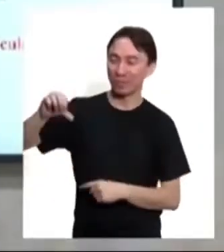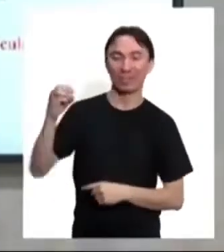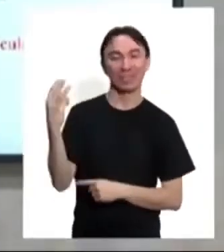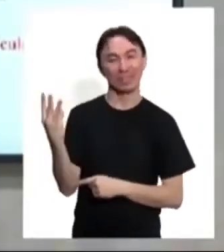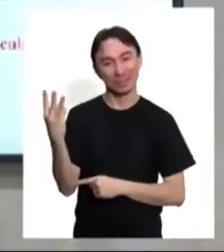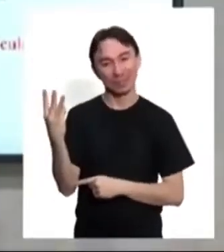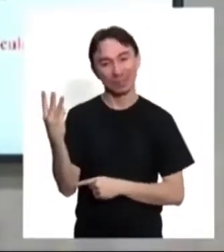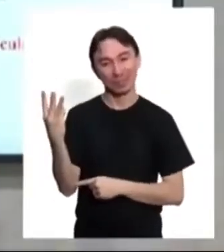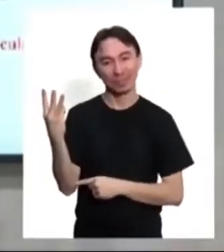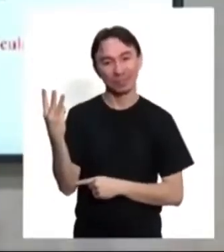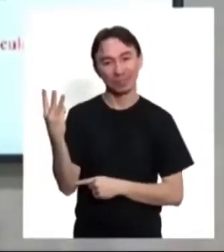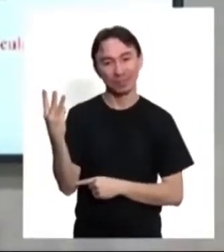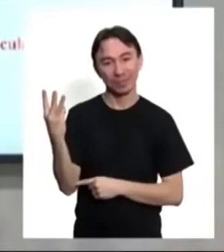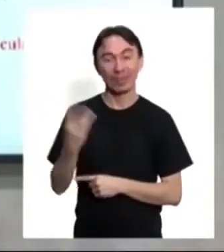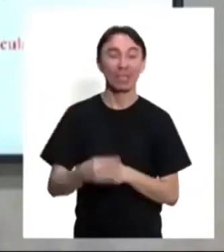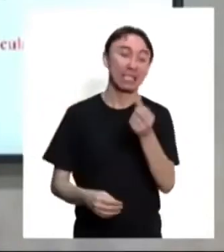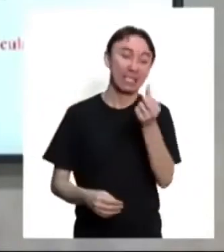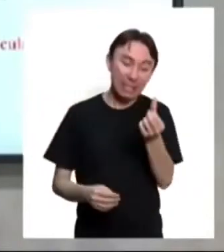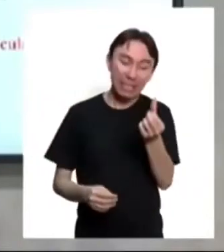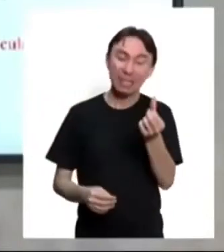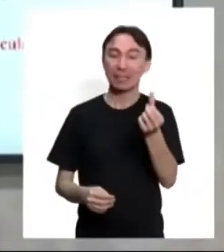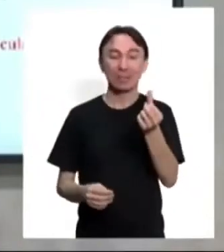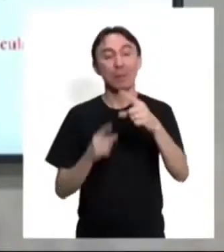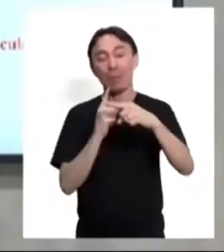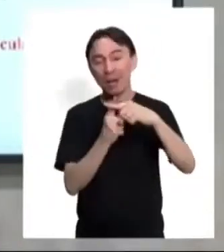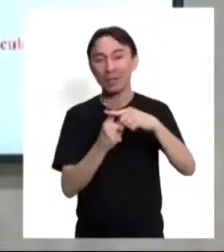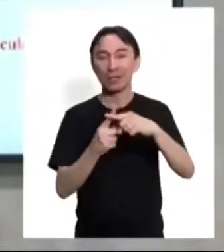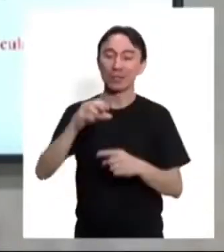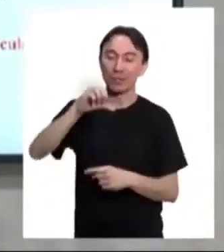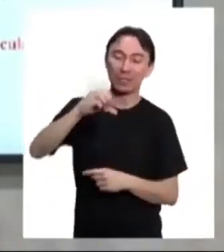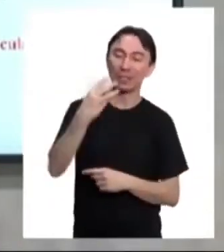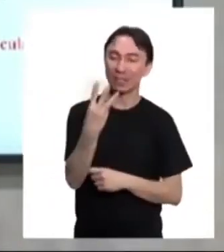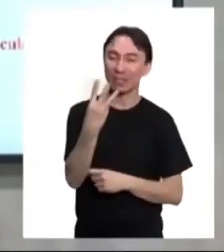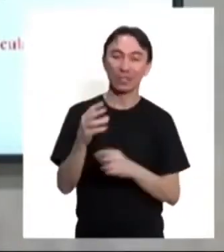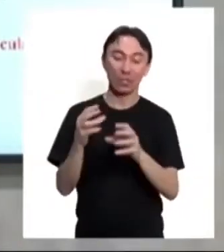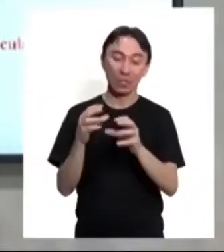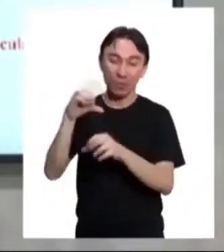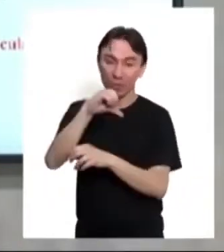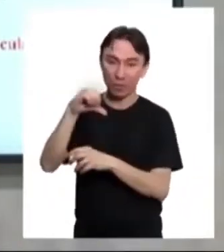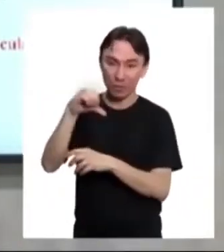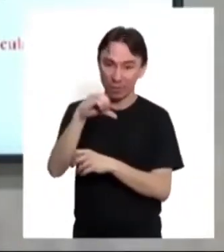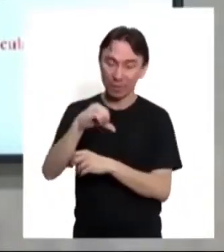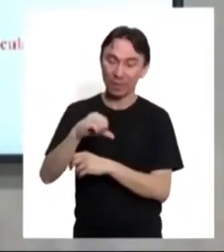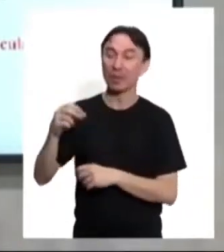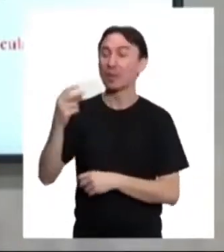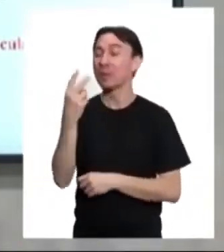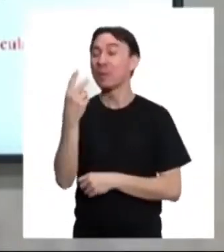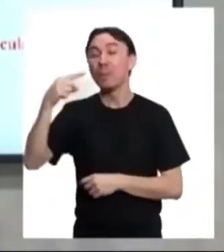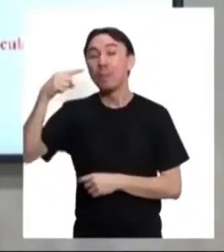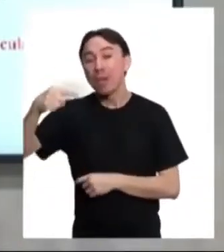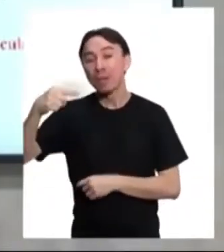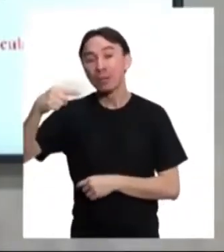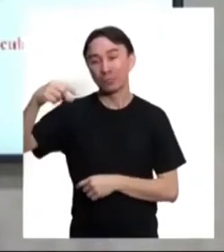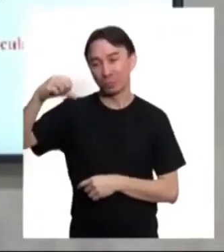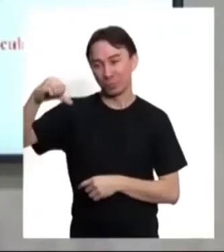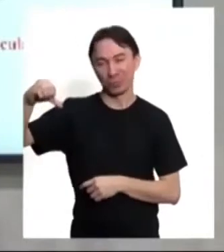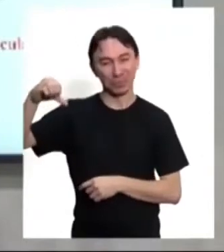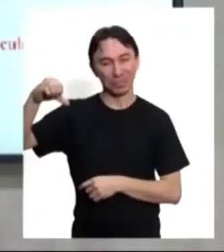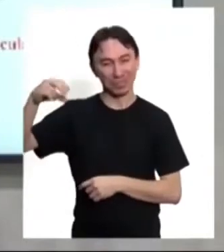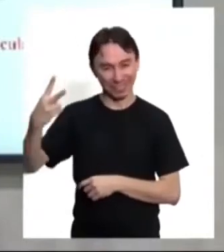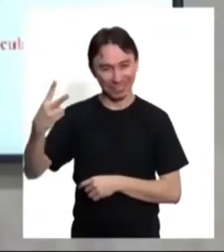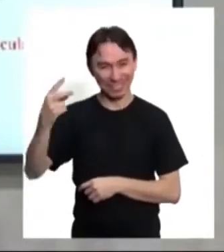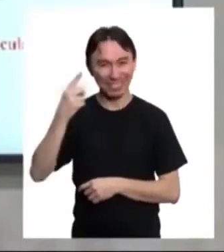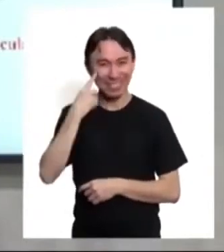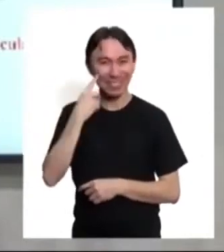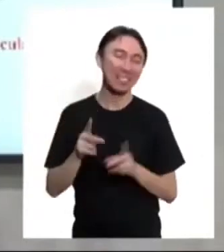mais 93, 99. 92 menos 99 vai dar menos 7. Então, Y é igual